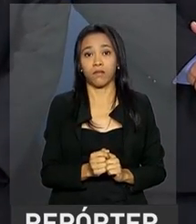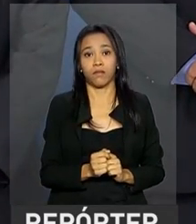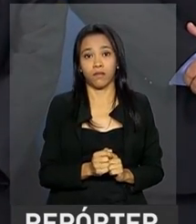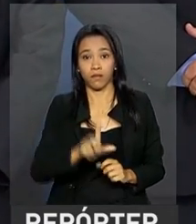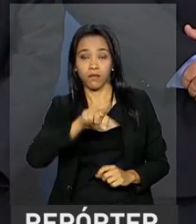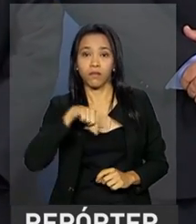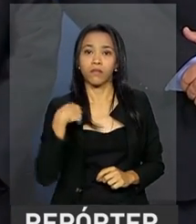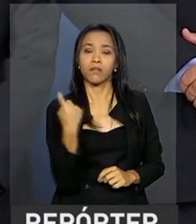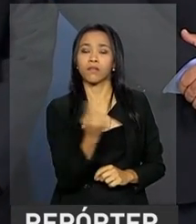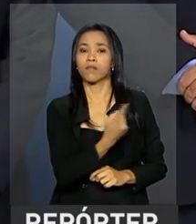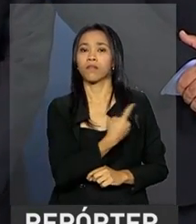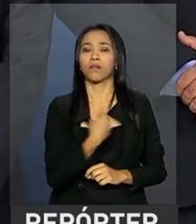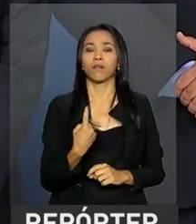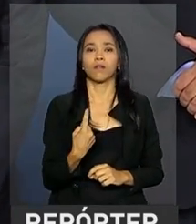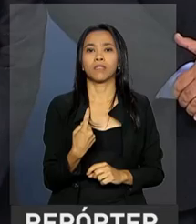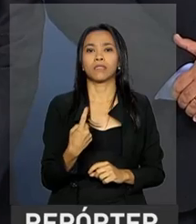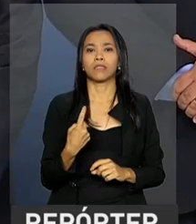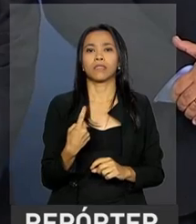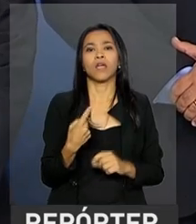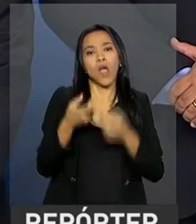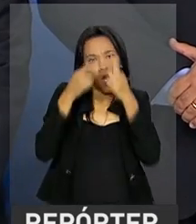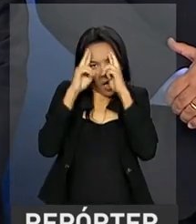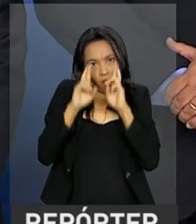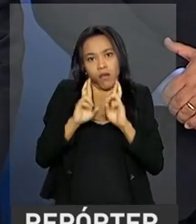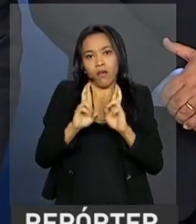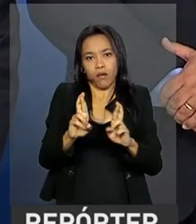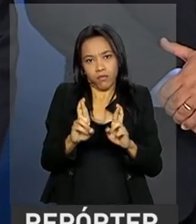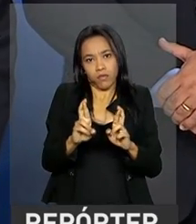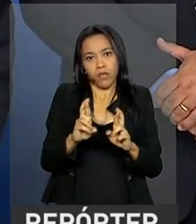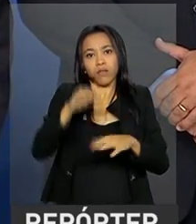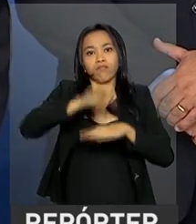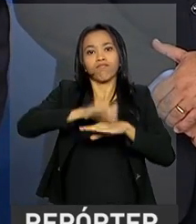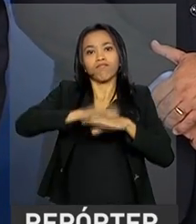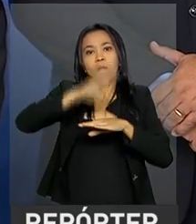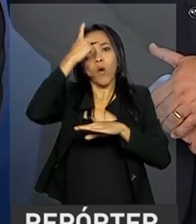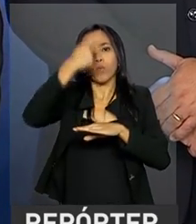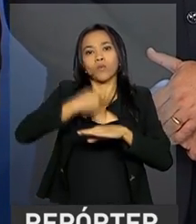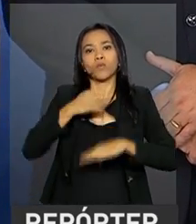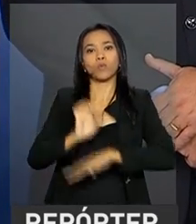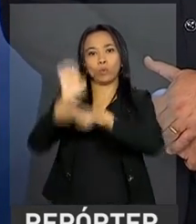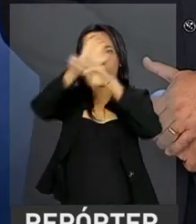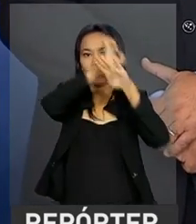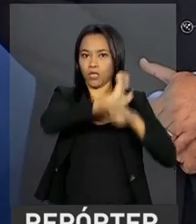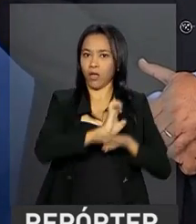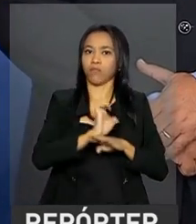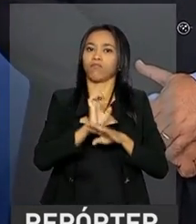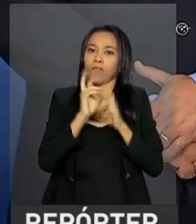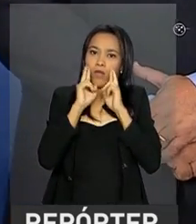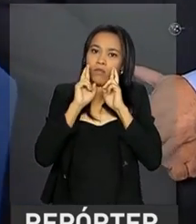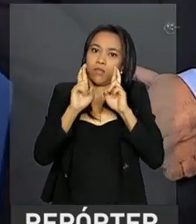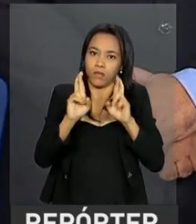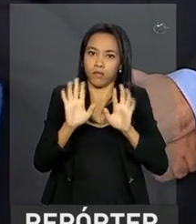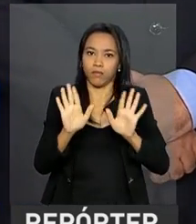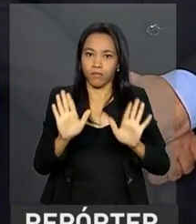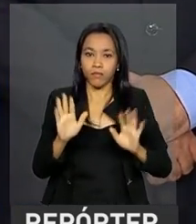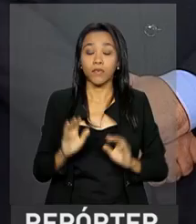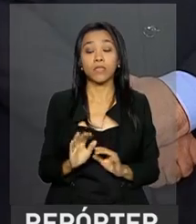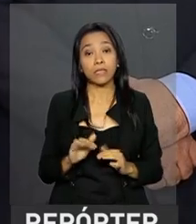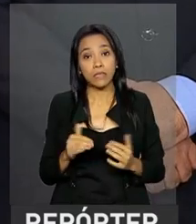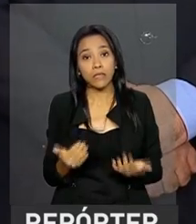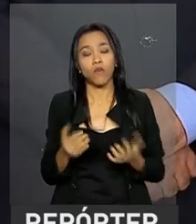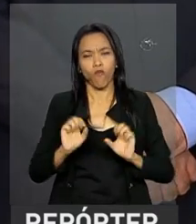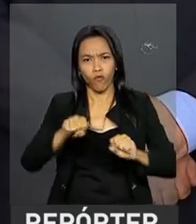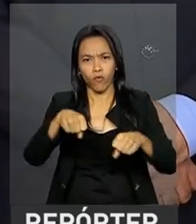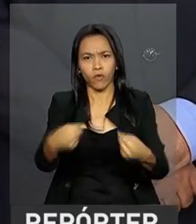nós deveríamos obedecer a autonomia dos Estados portanto fortalecer o